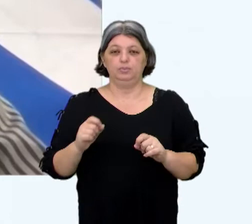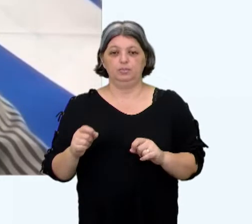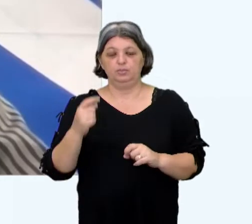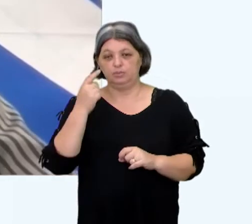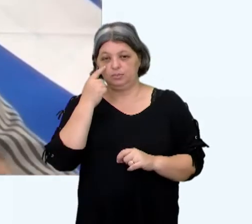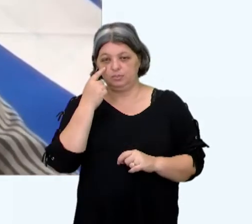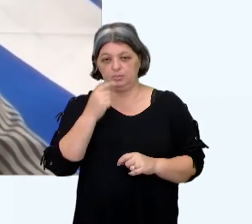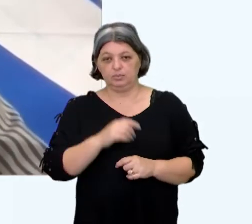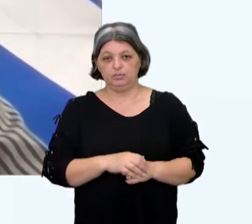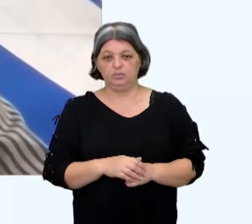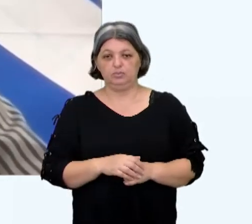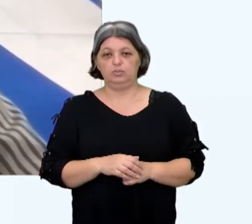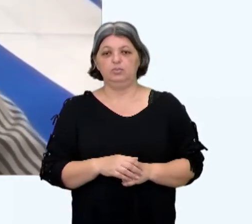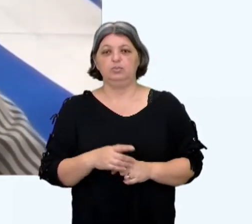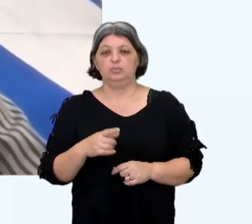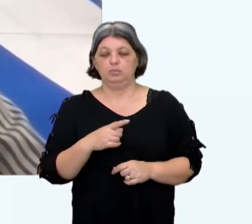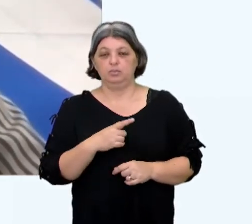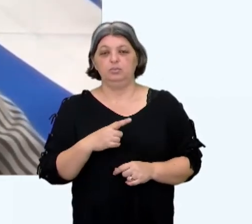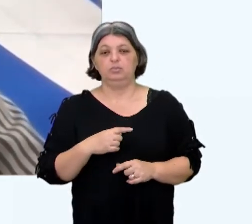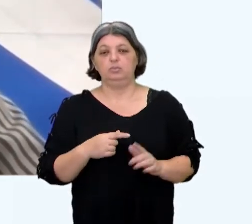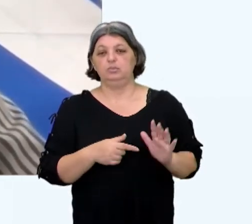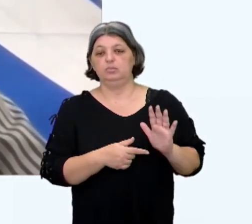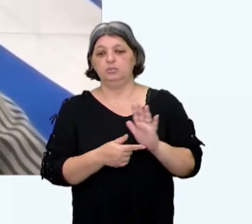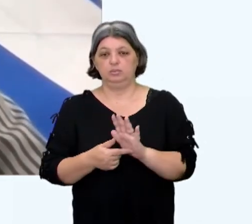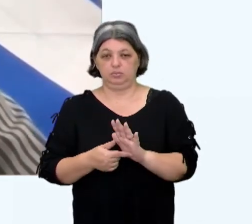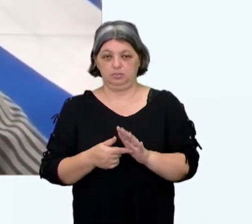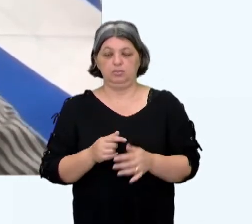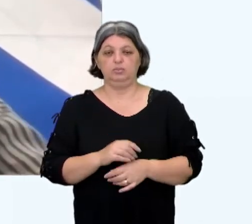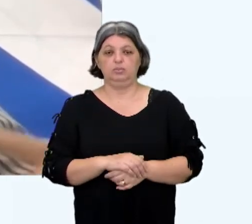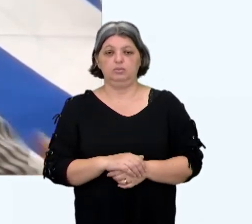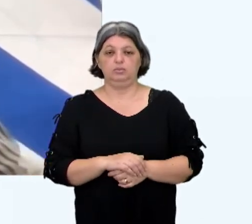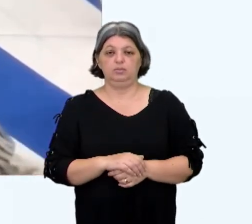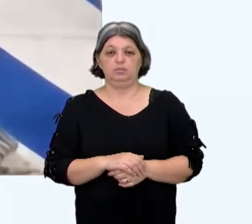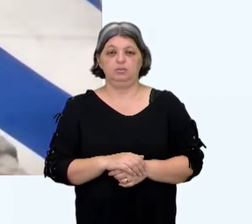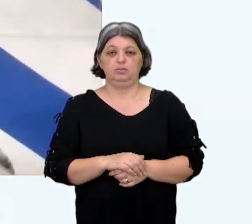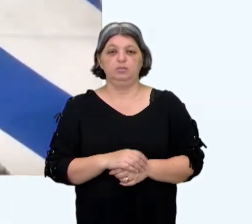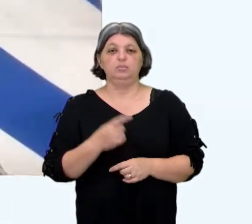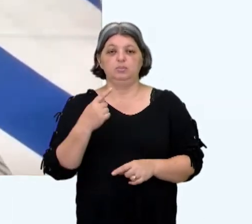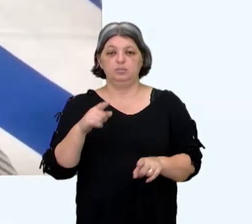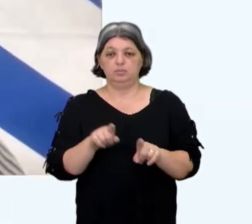região se tornou bastante remobilizada.